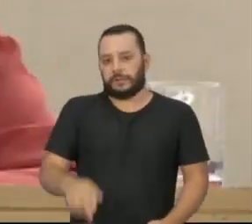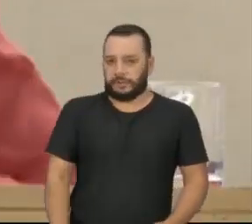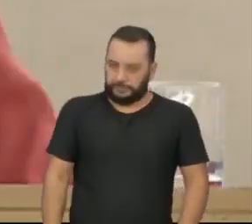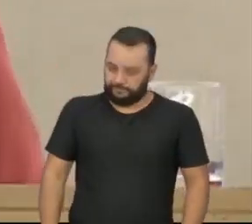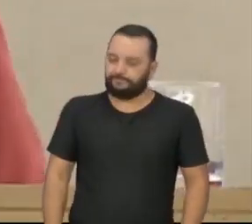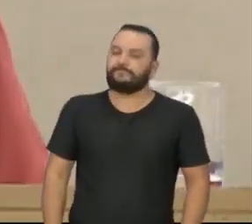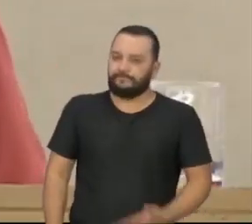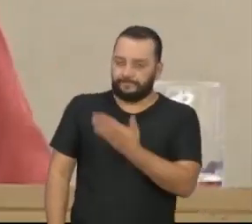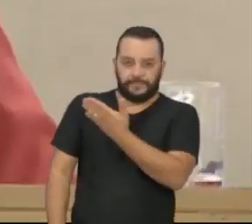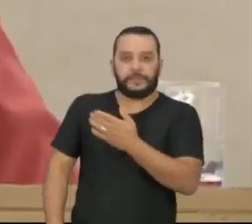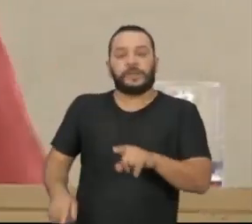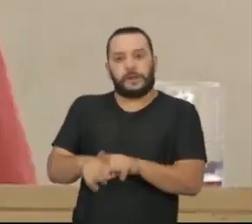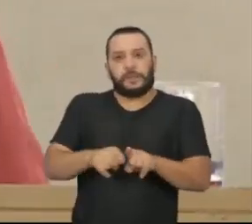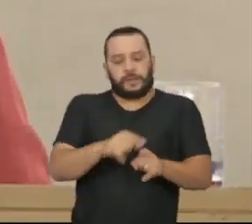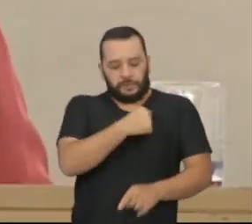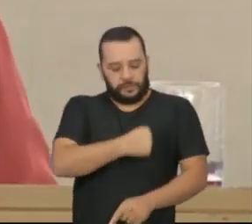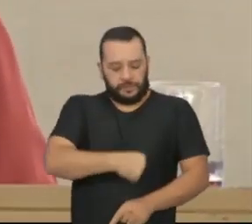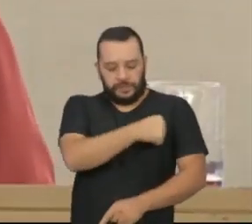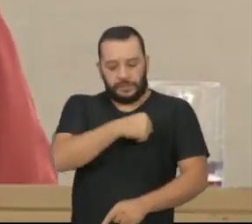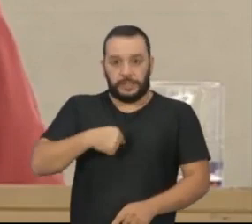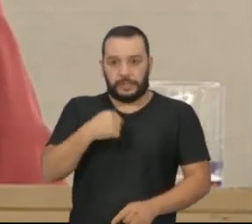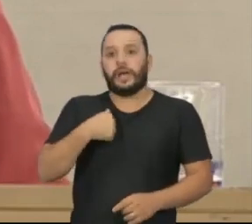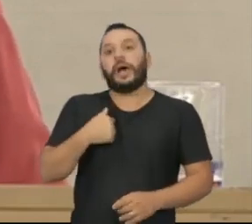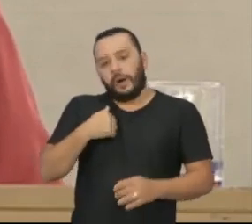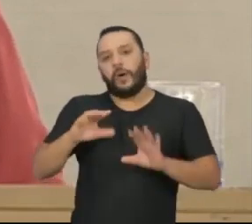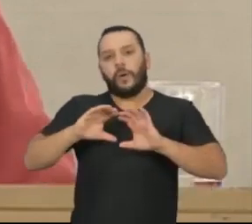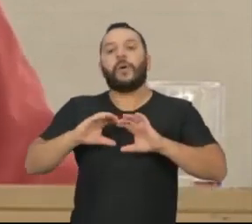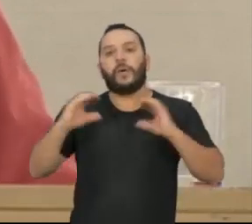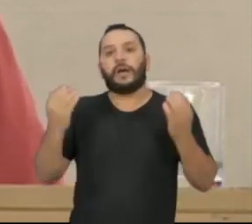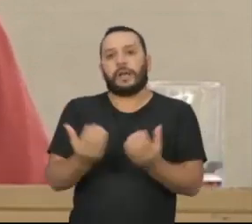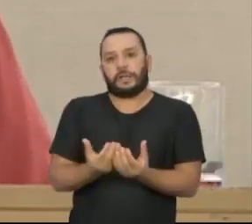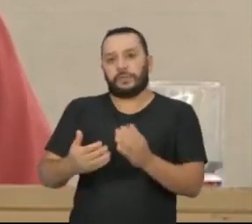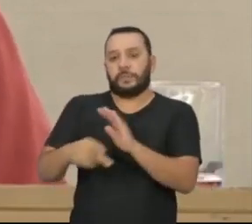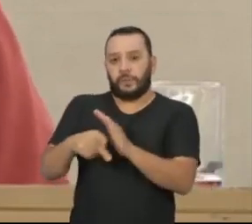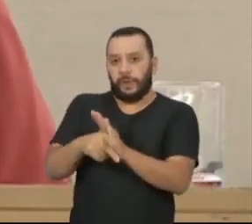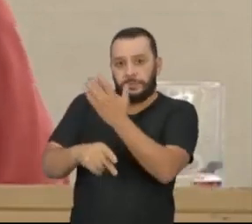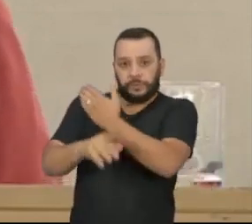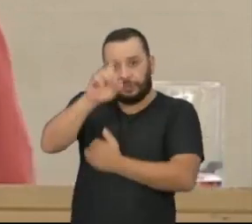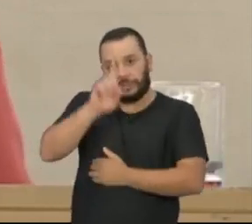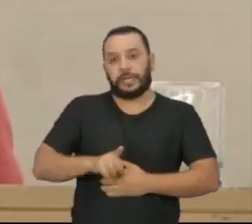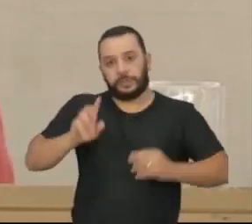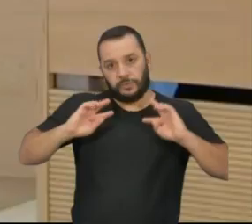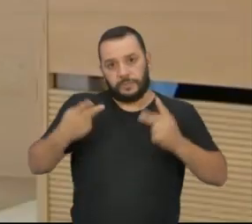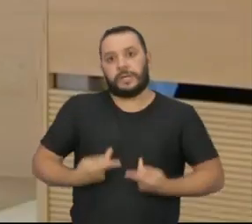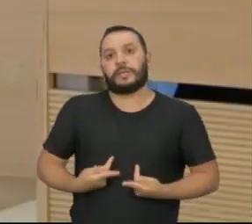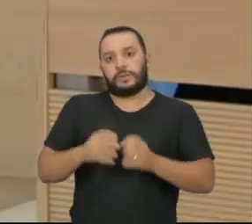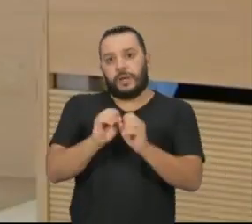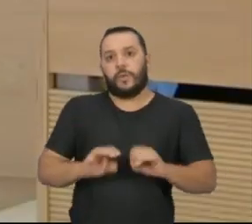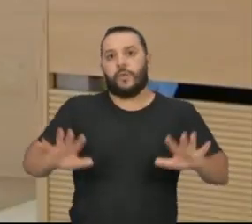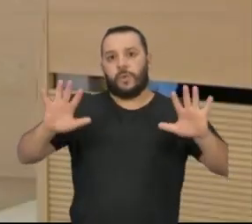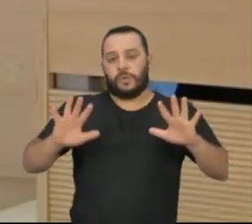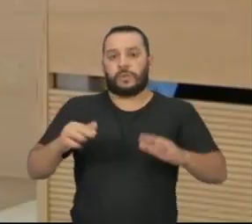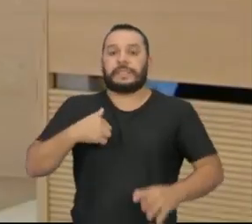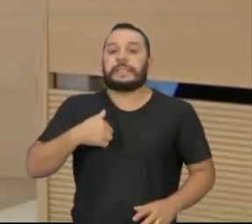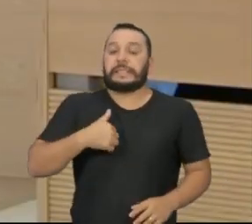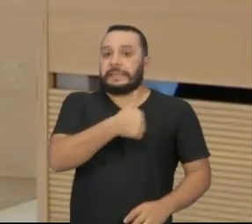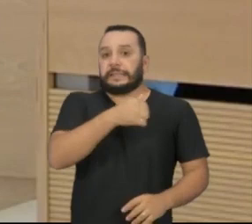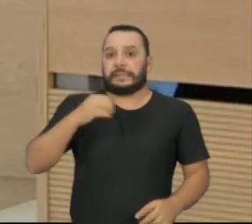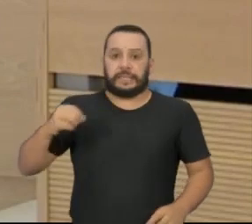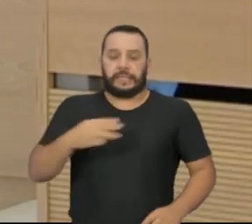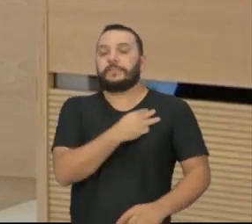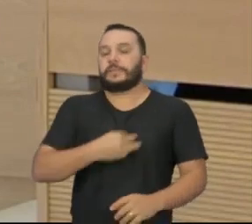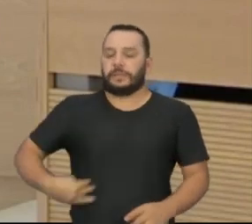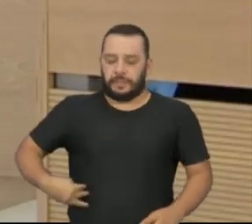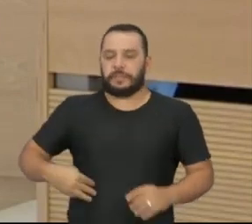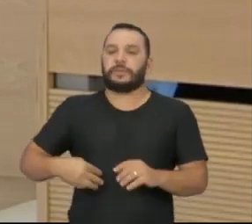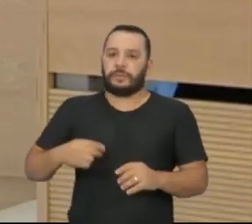Começa hoje, em Genebra, na Suíça, a 43ª sessão do Conselho de Direitos Humanos das Nações Unidas. Mais de 100 ministros e autoridades